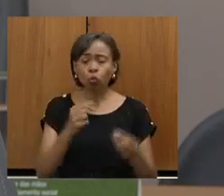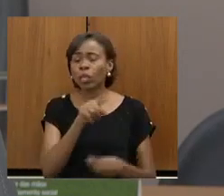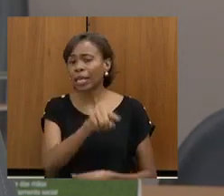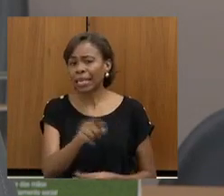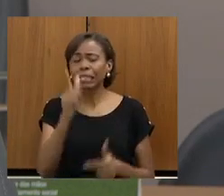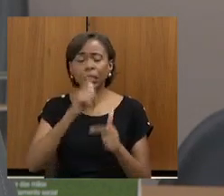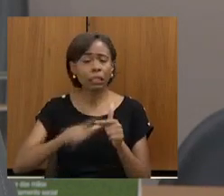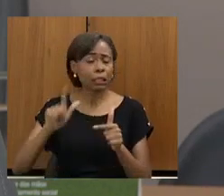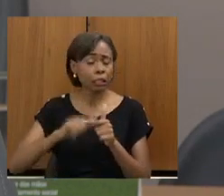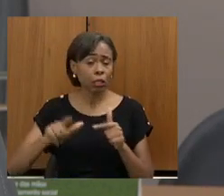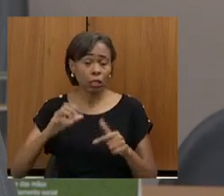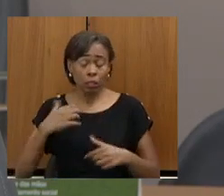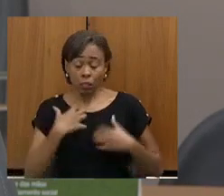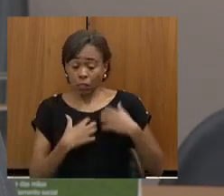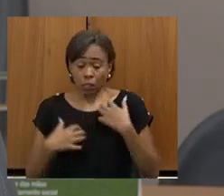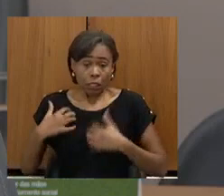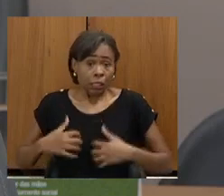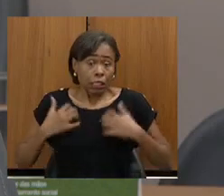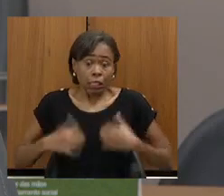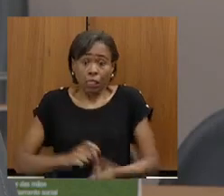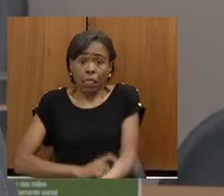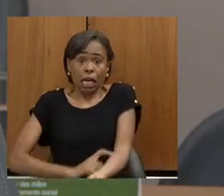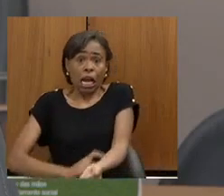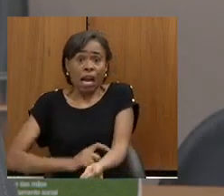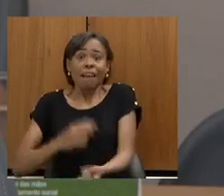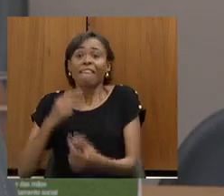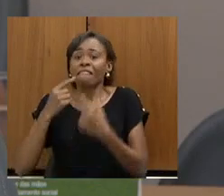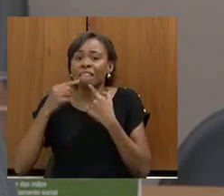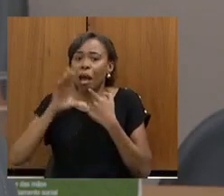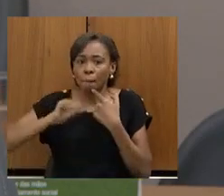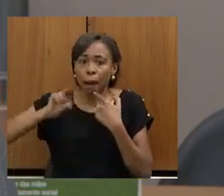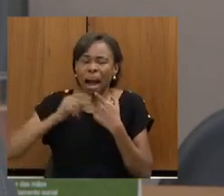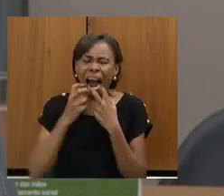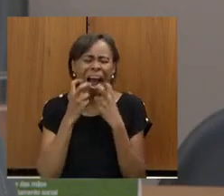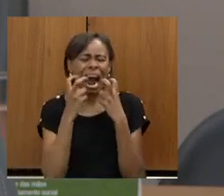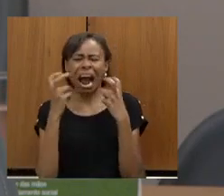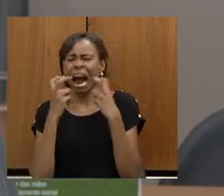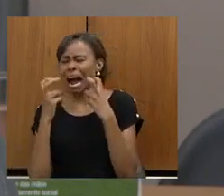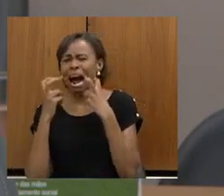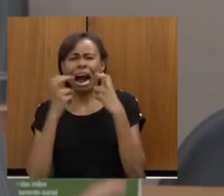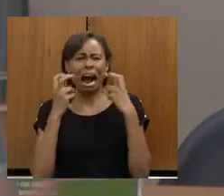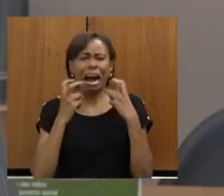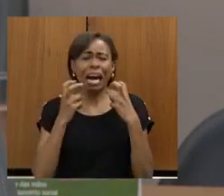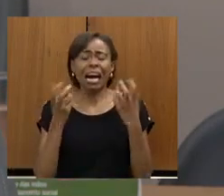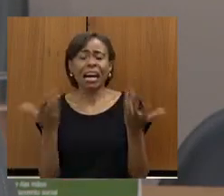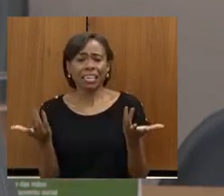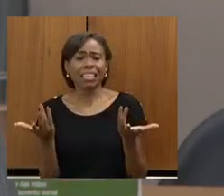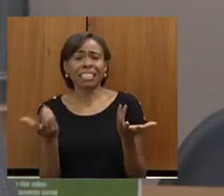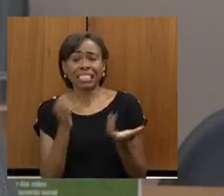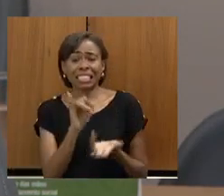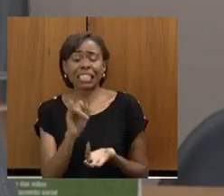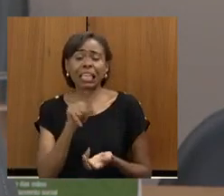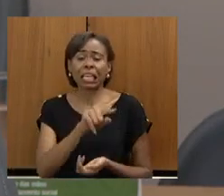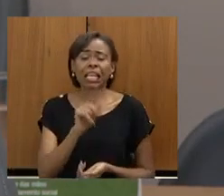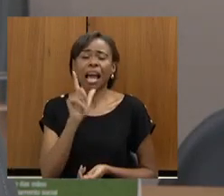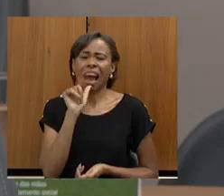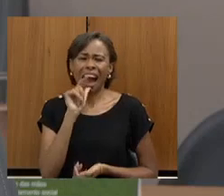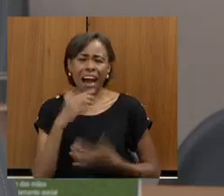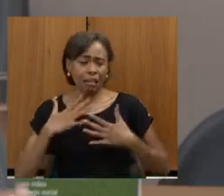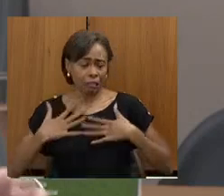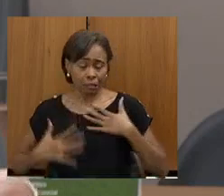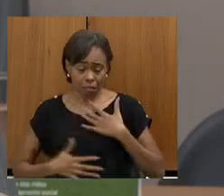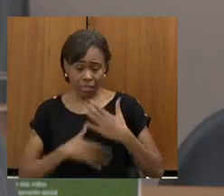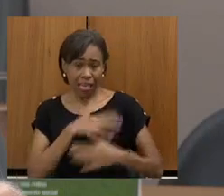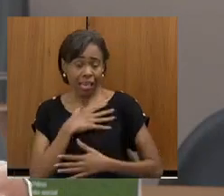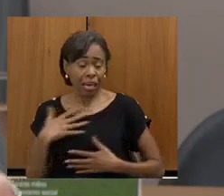verbal e a verbal, a crise verbal ele grita estou preso, estou preso, a água estou molhada. Ele mistura a água com o preso, mas ele tem a